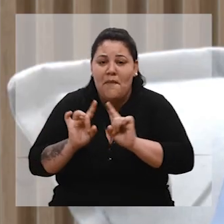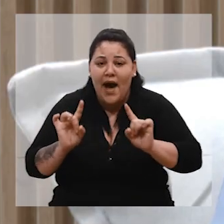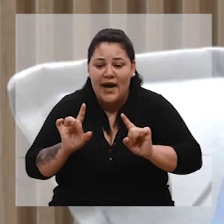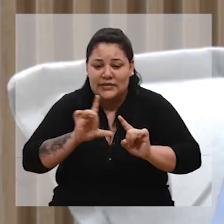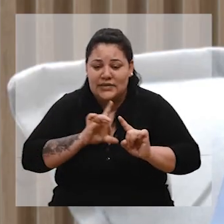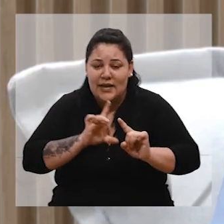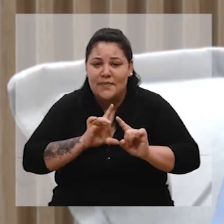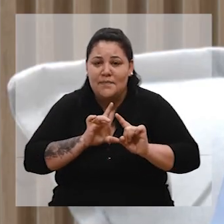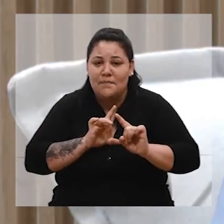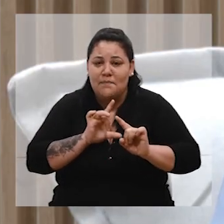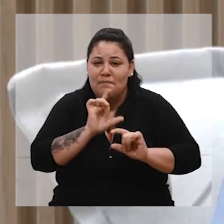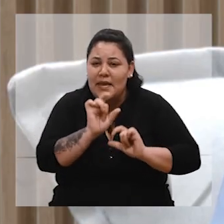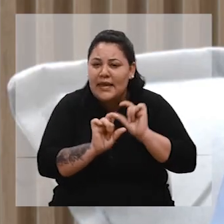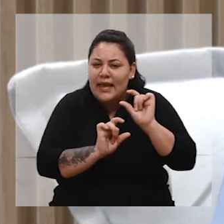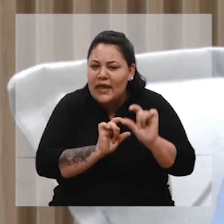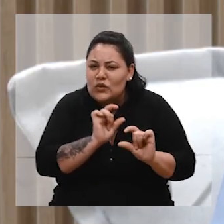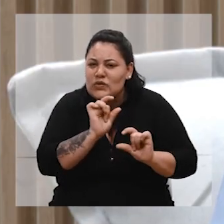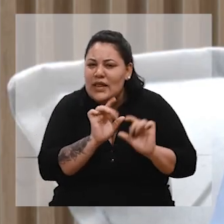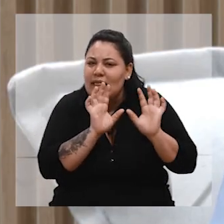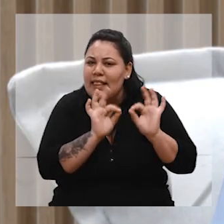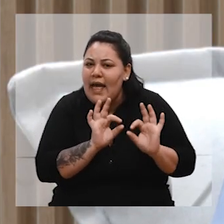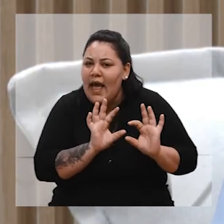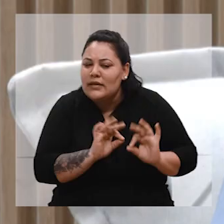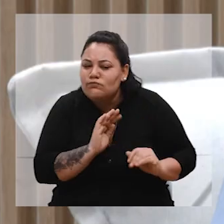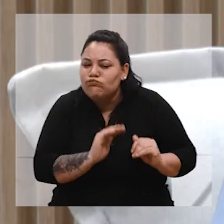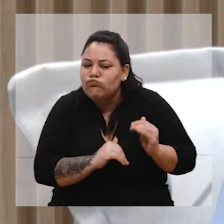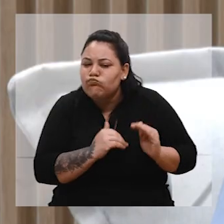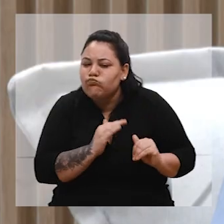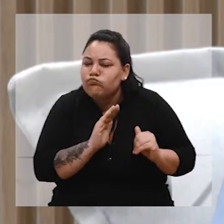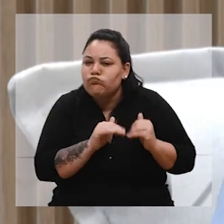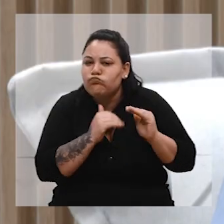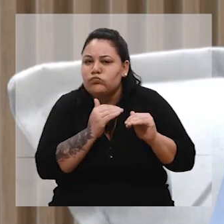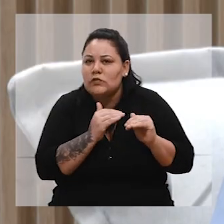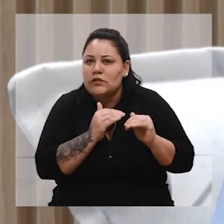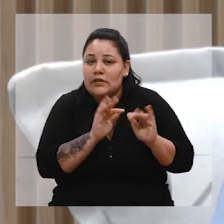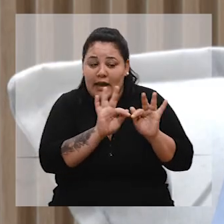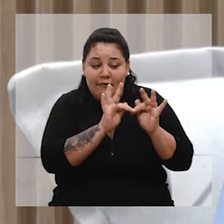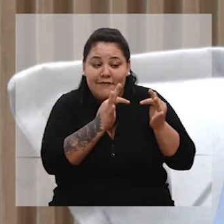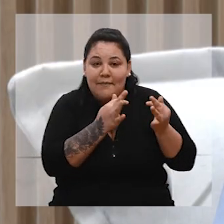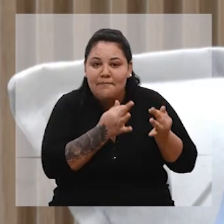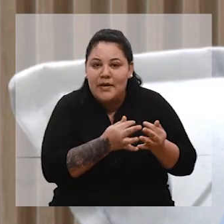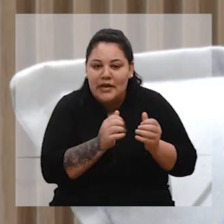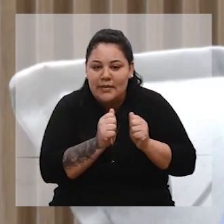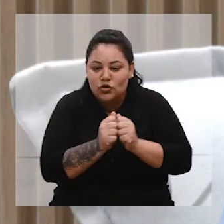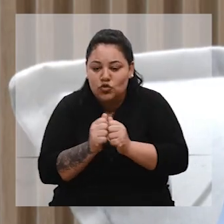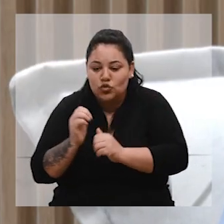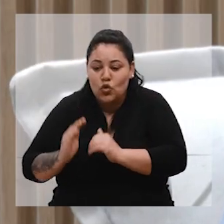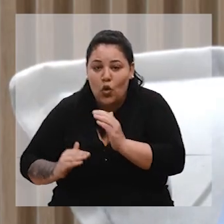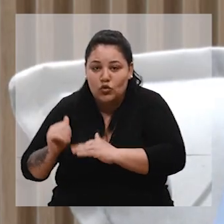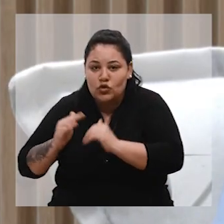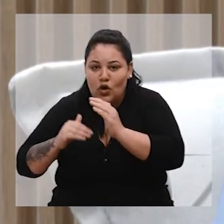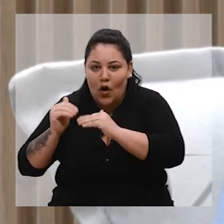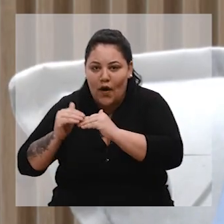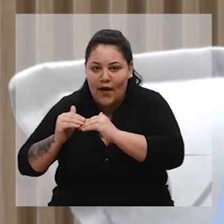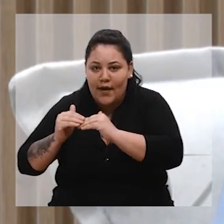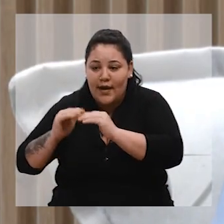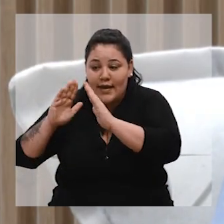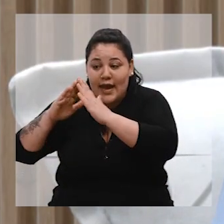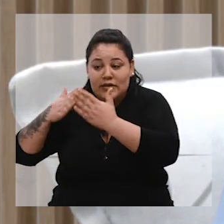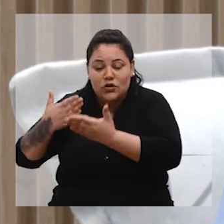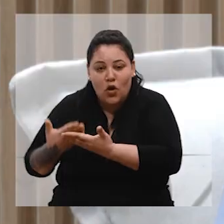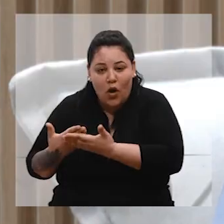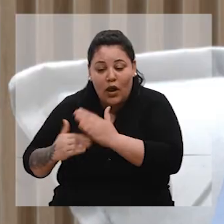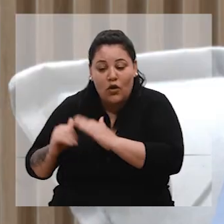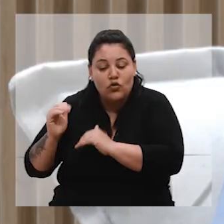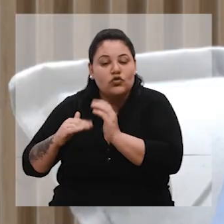outro. Mas são pequenos passos que a escola que a família vai construindo, né?